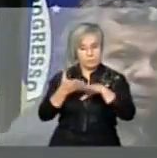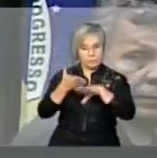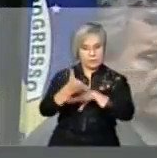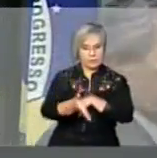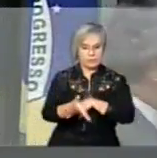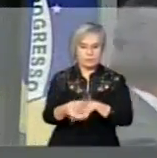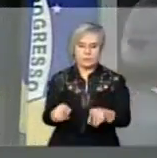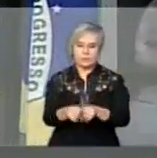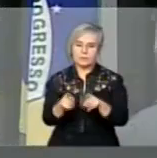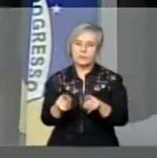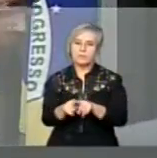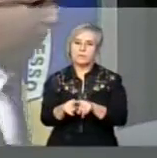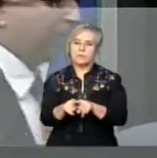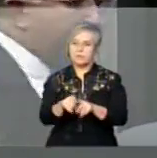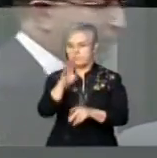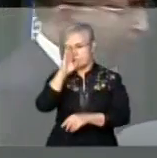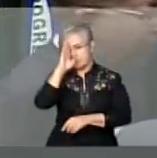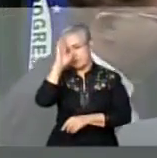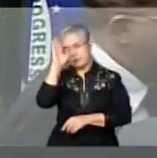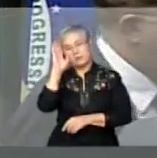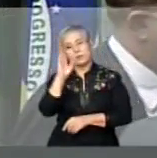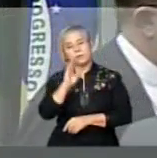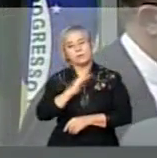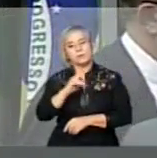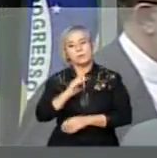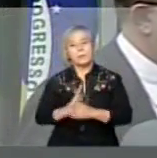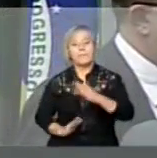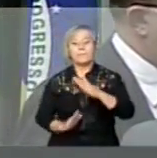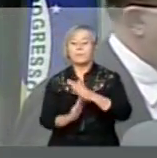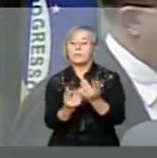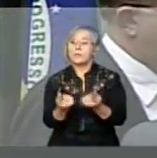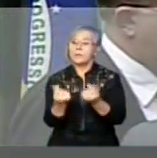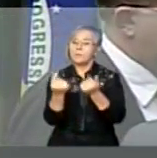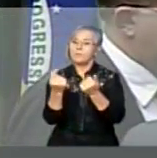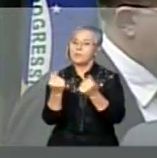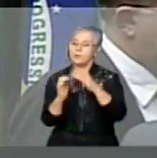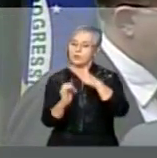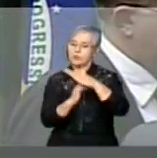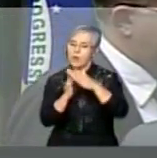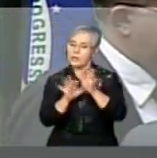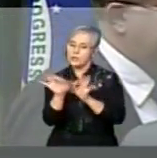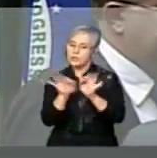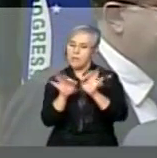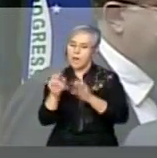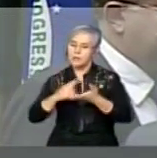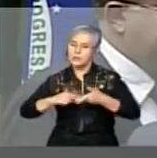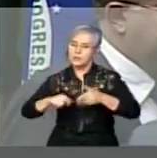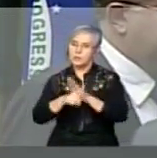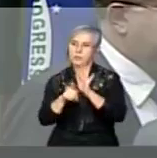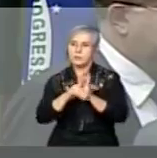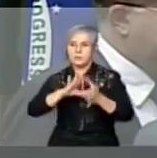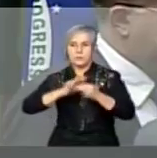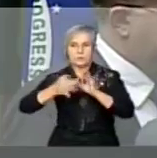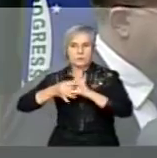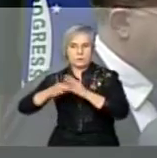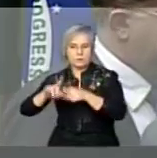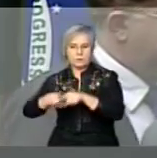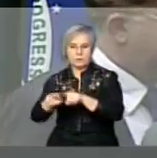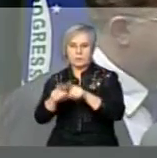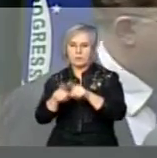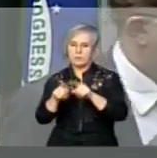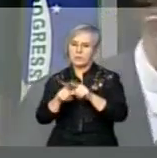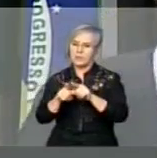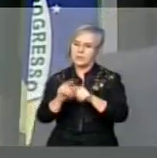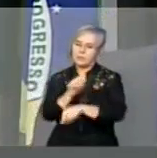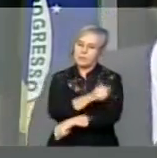dispondo, entre outros aspectos, sobre a fixação dos preços pelas entidades organizadoras, descontos para estudantes e